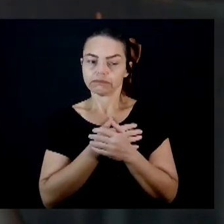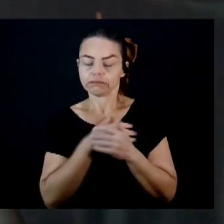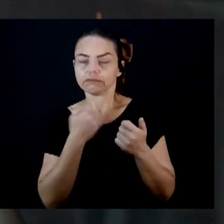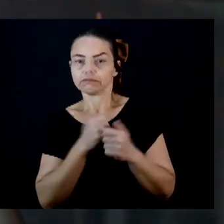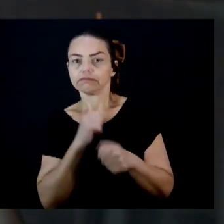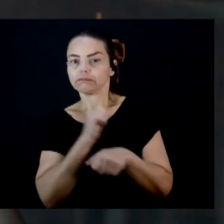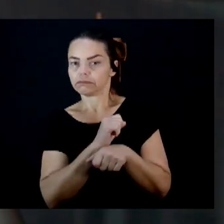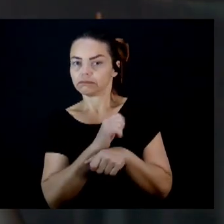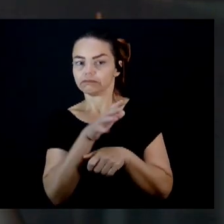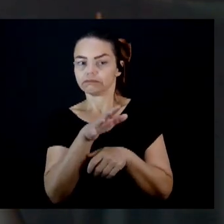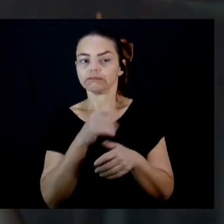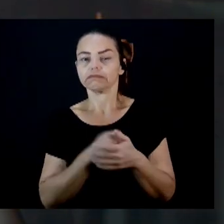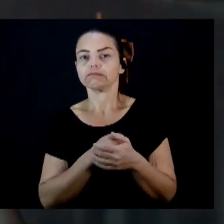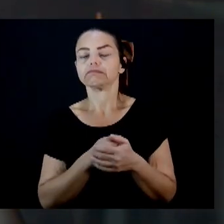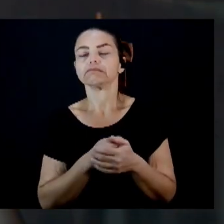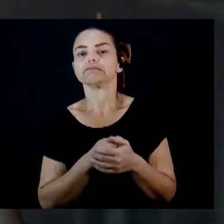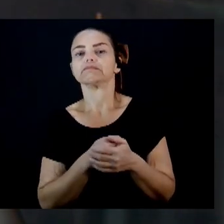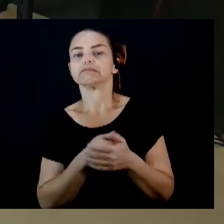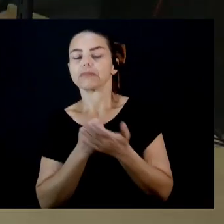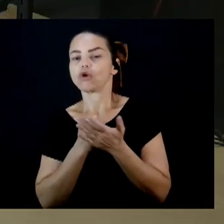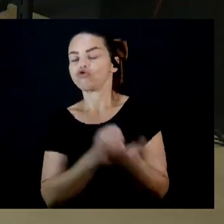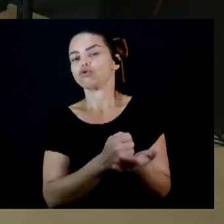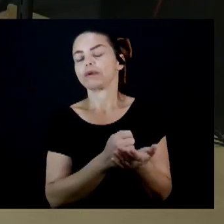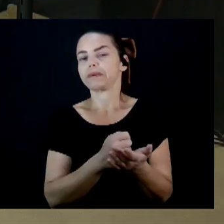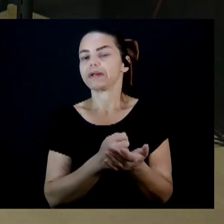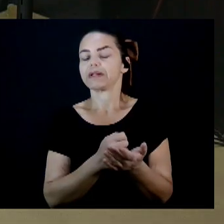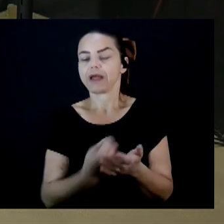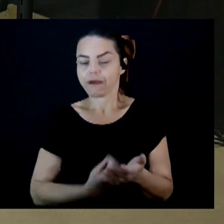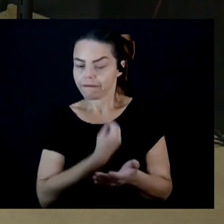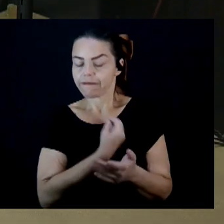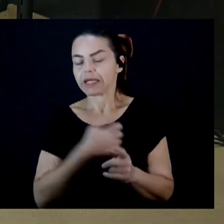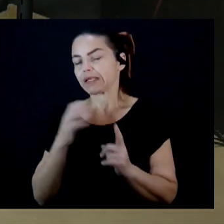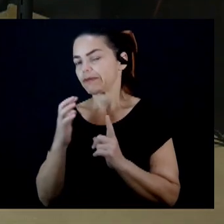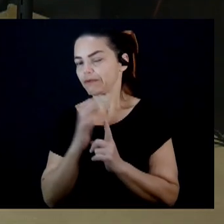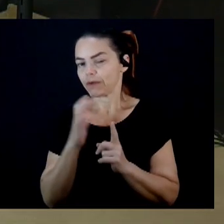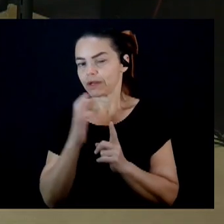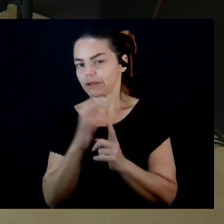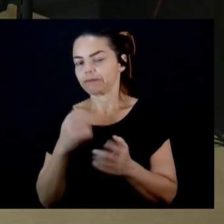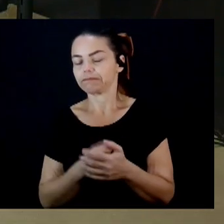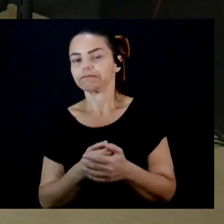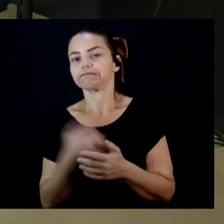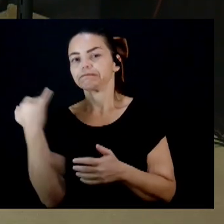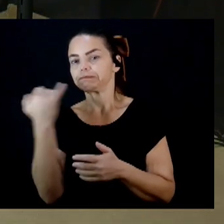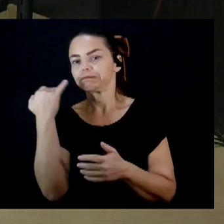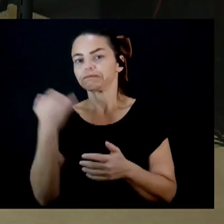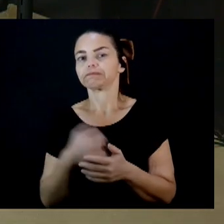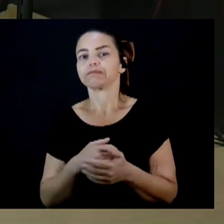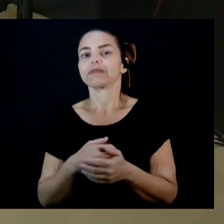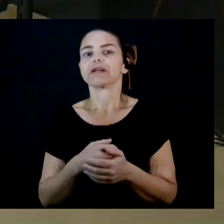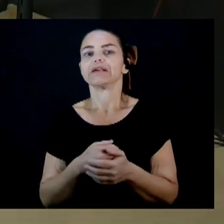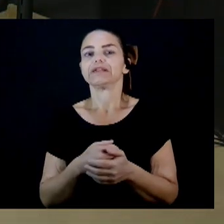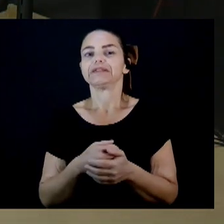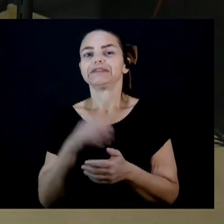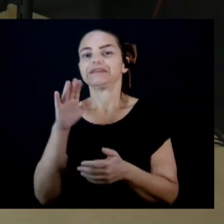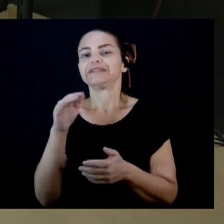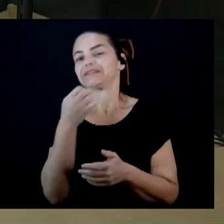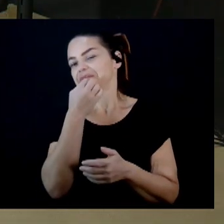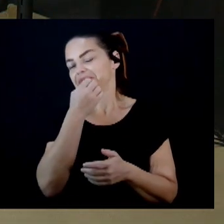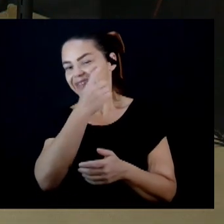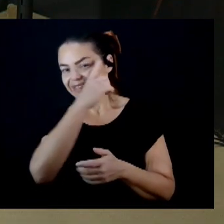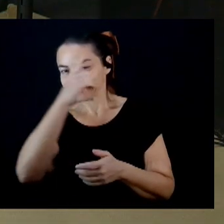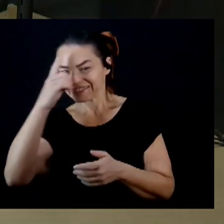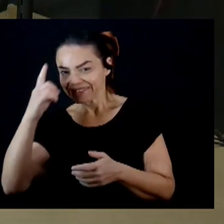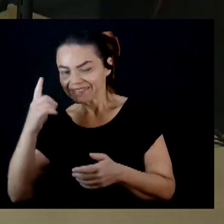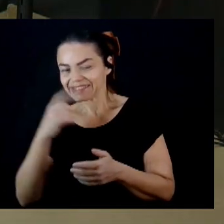direta, mas a vida influencia a vida, né? Muito. E é importante falar também, Mirna. Bom dia, Carol, seja bem-vinda. Bom dia, obrigada, querida,